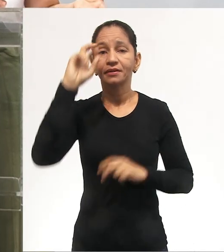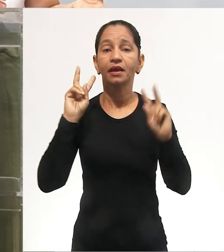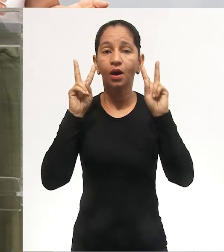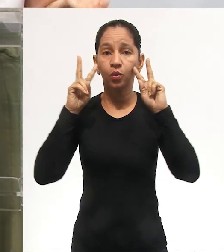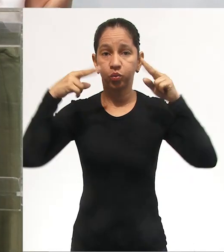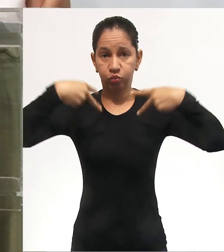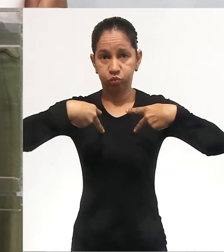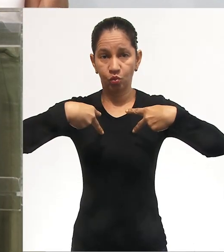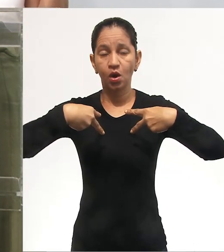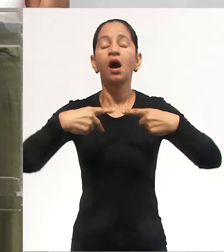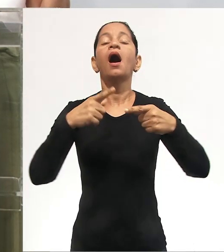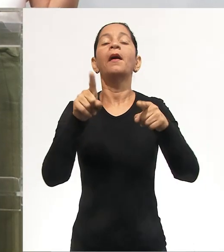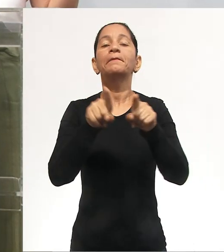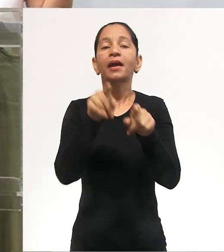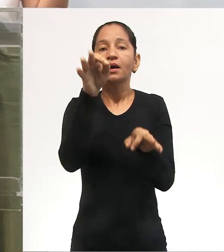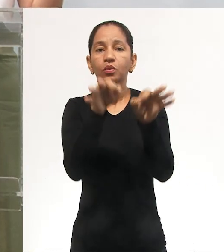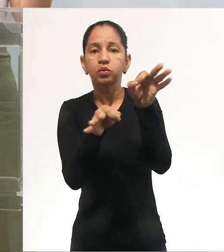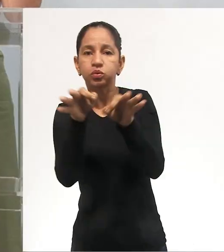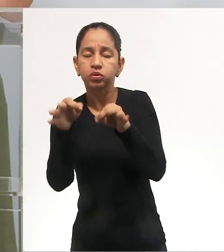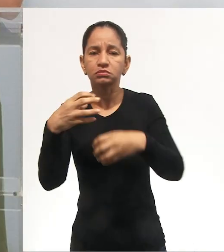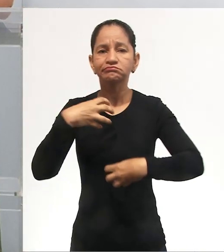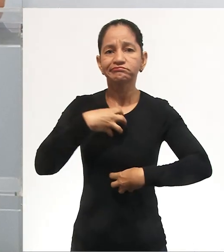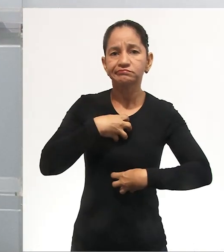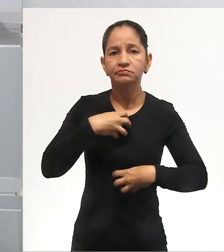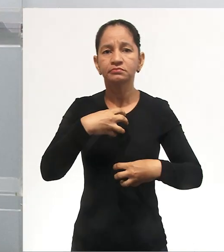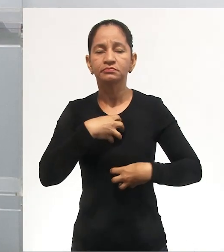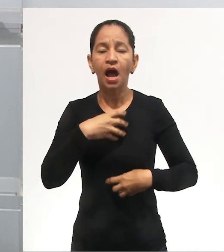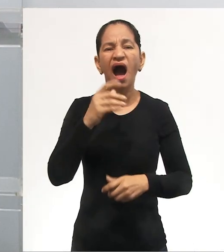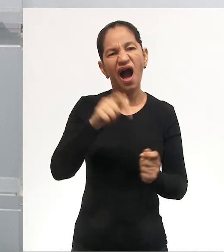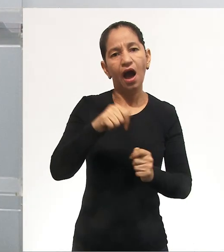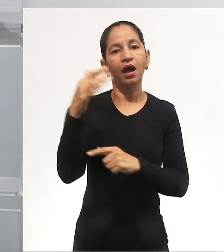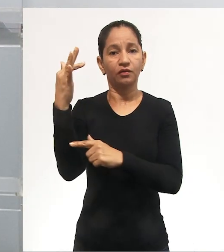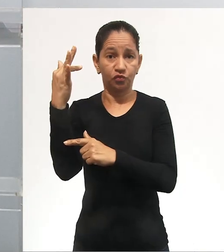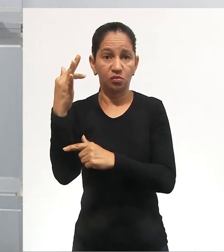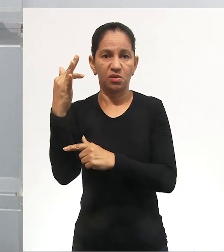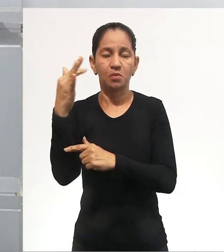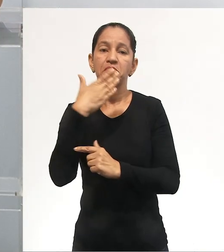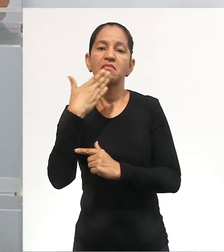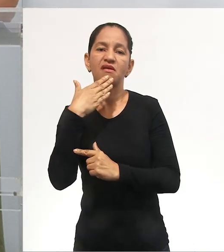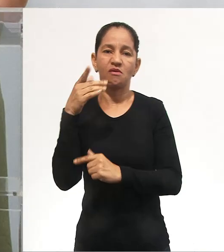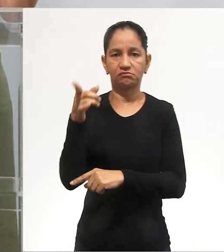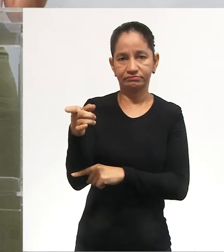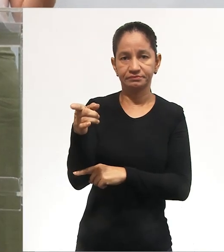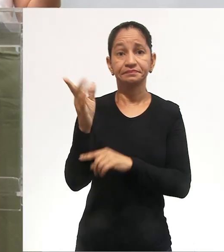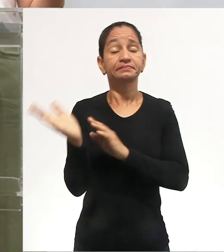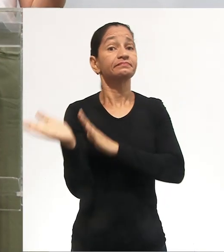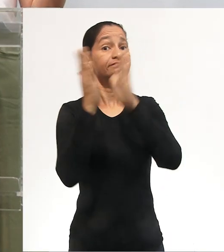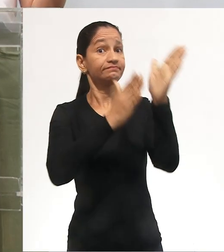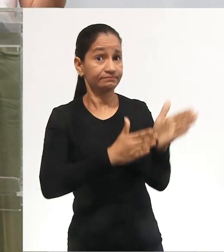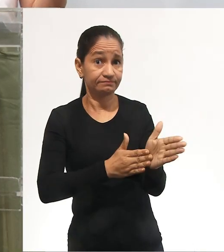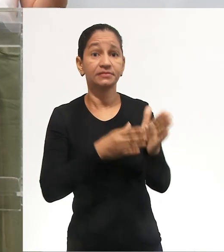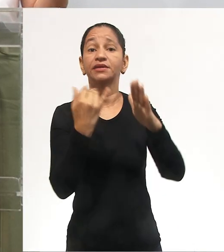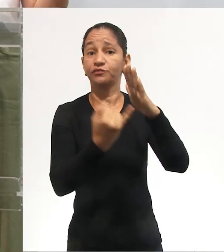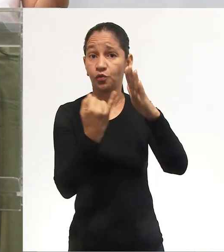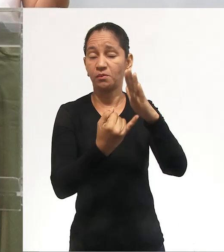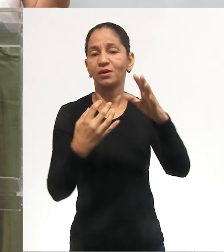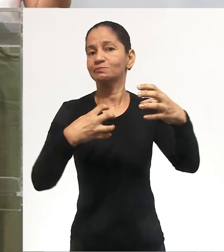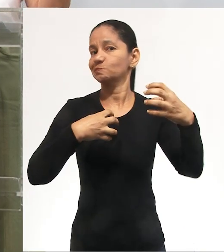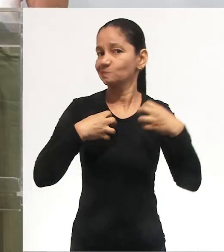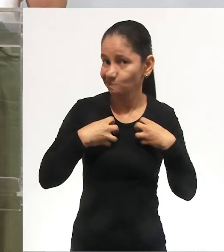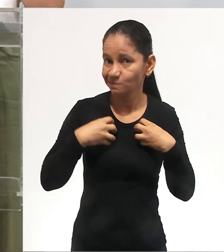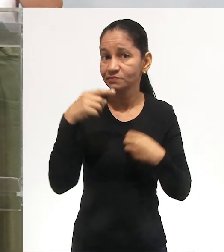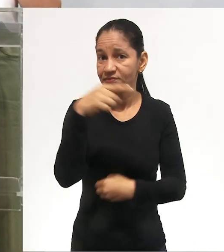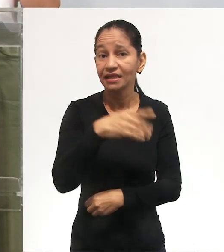utilizar a linguagem formal e contextos que ele pode utilizar a linguagem informal. Ele tem que